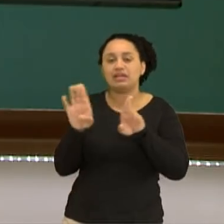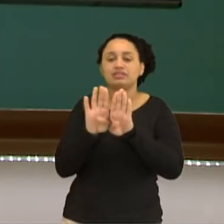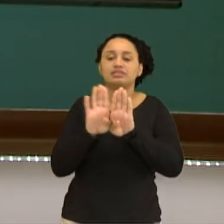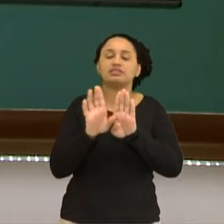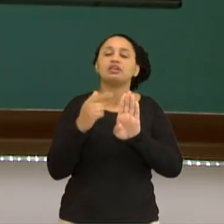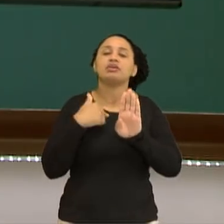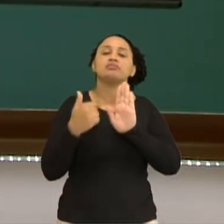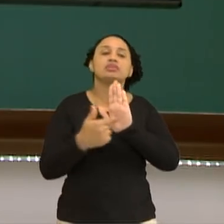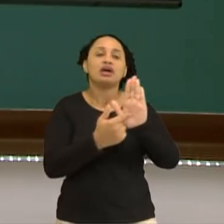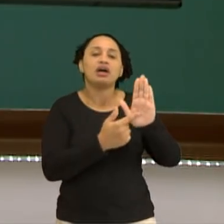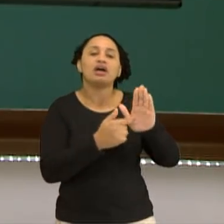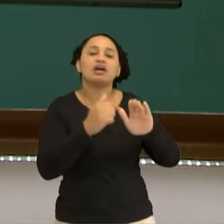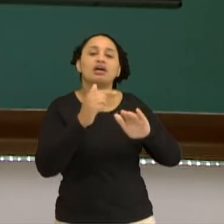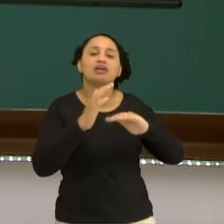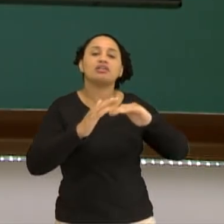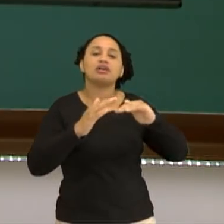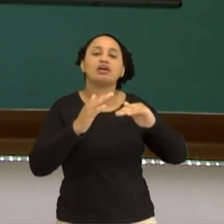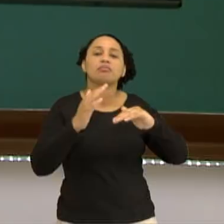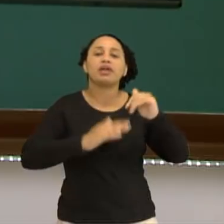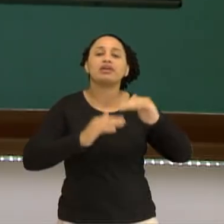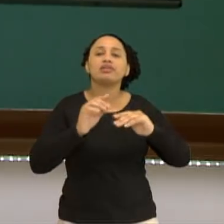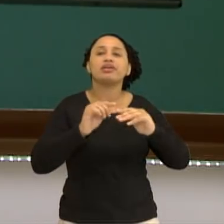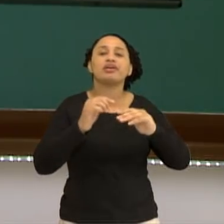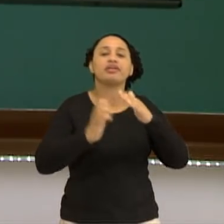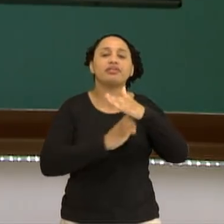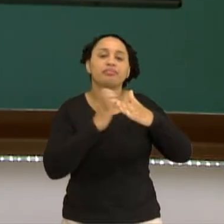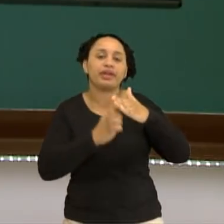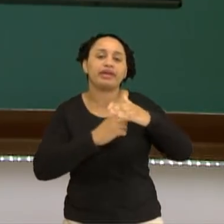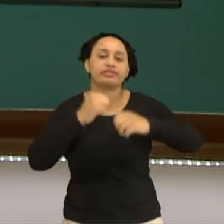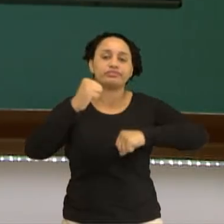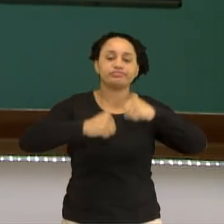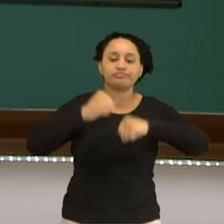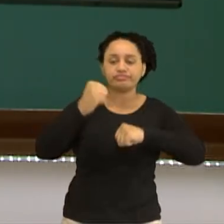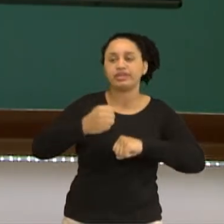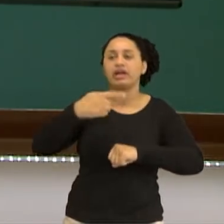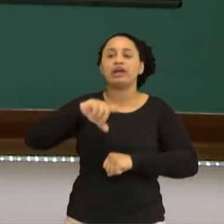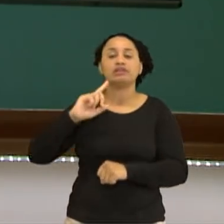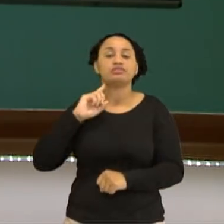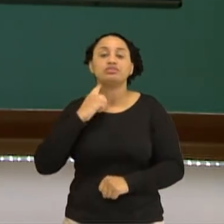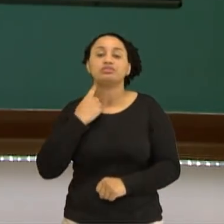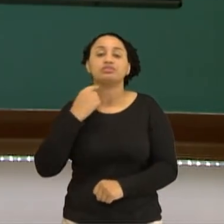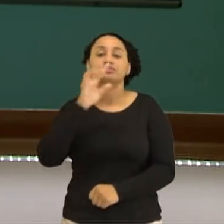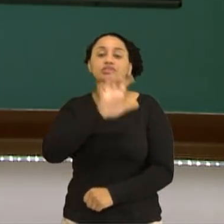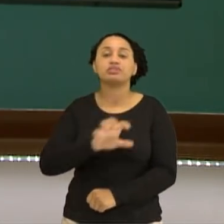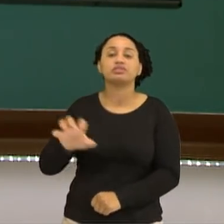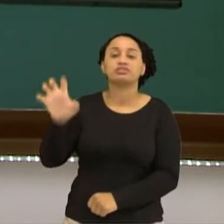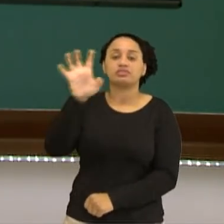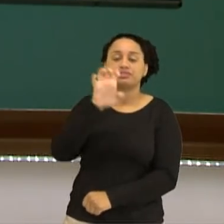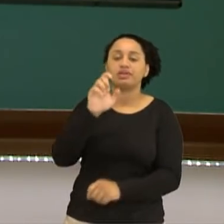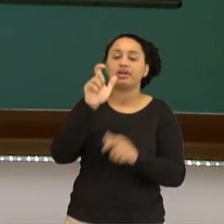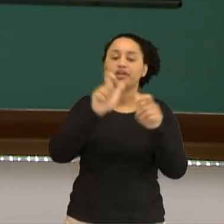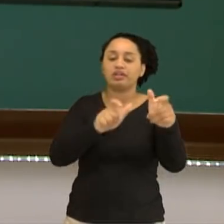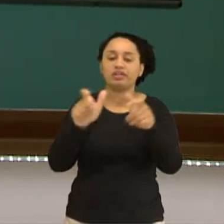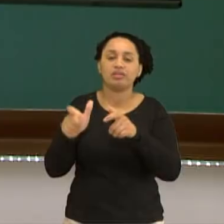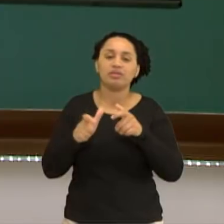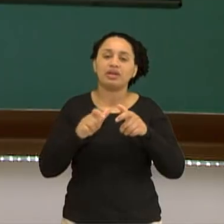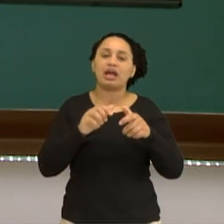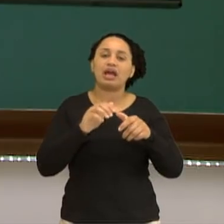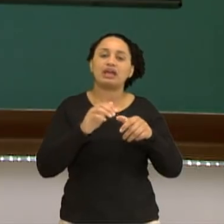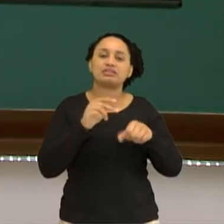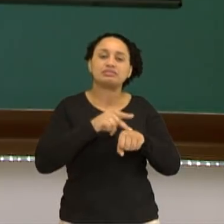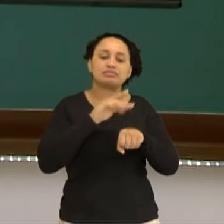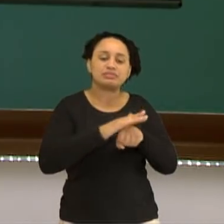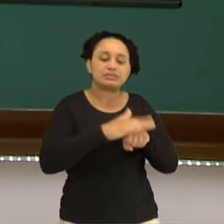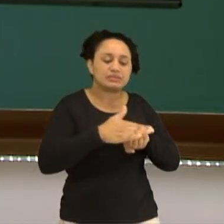exposição a atividades industriais, a exposição à poluição do ar, a locais de mineração, a